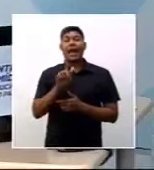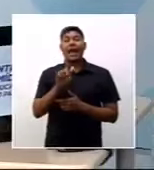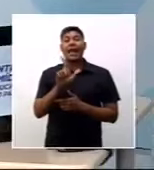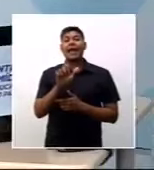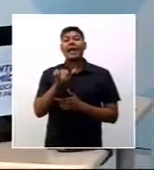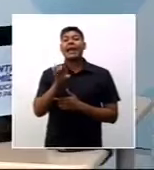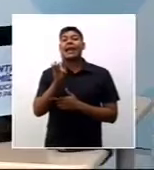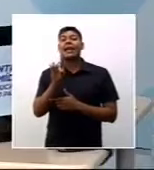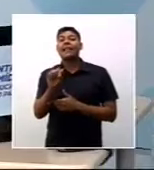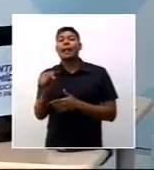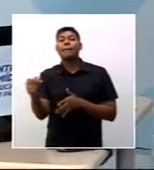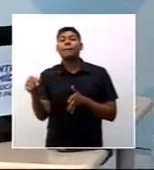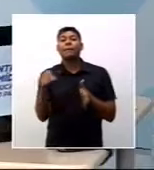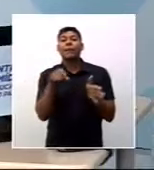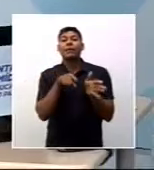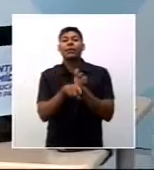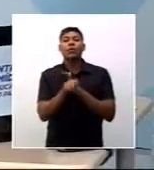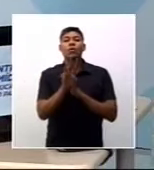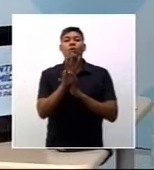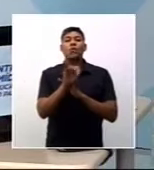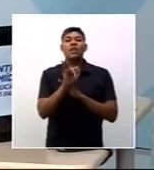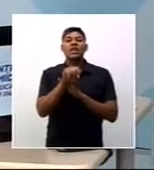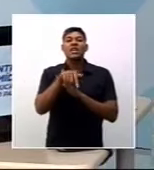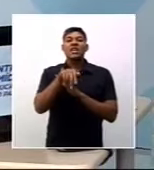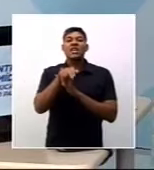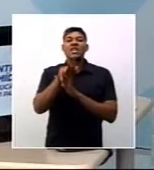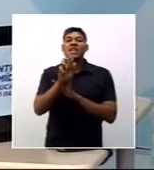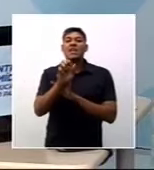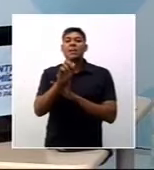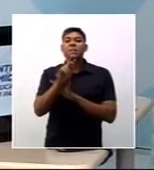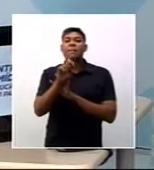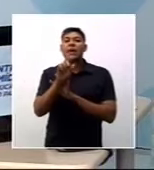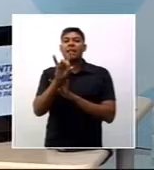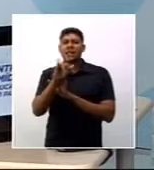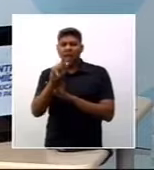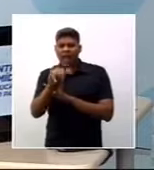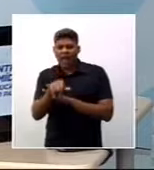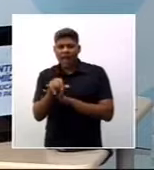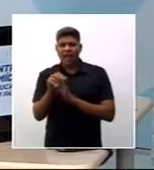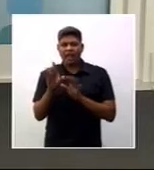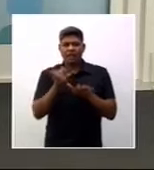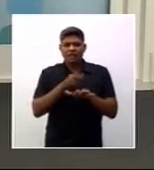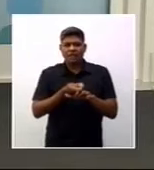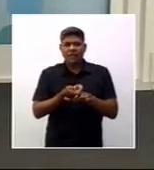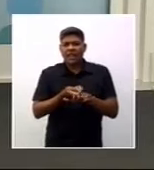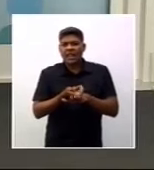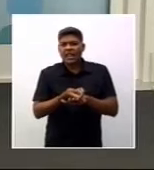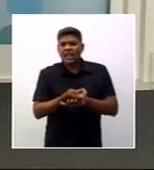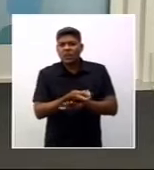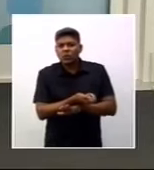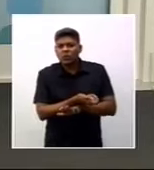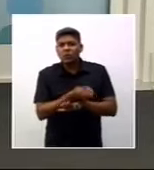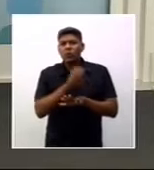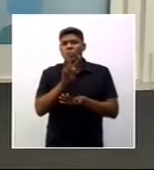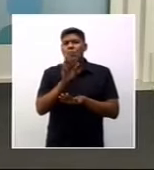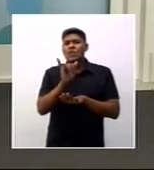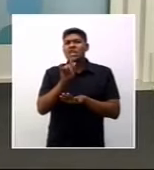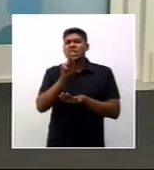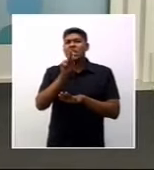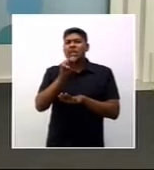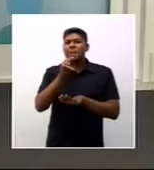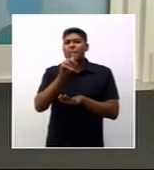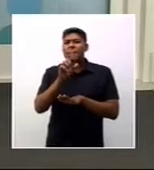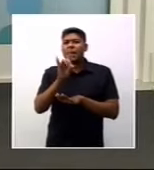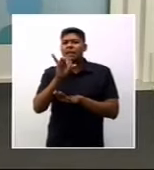glenda perguntou wikipédia pode ser considerado fake news o wikipédia